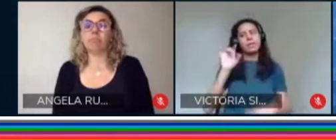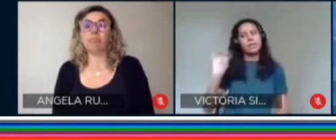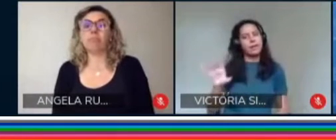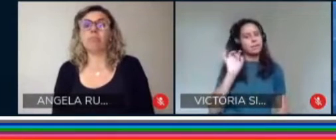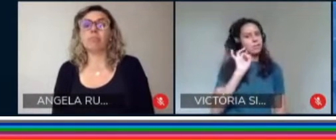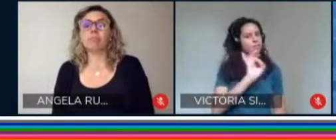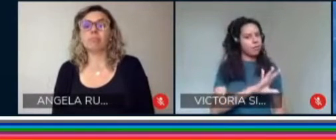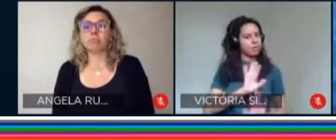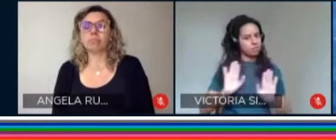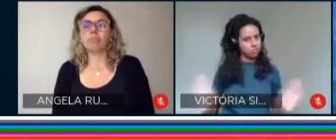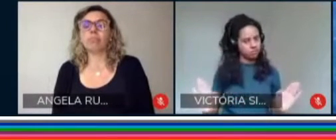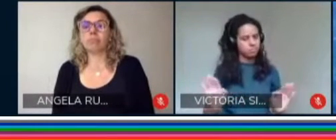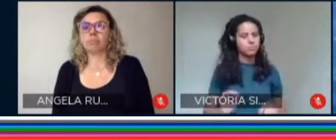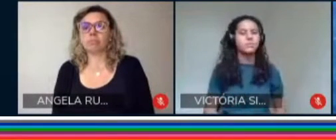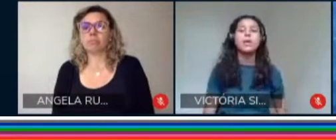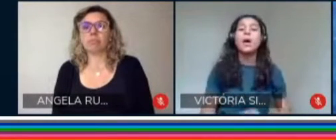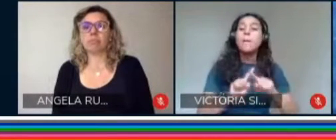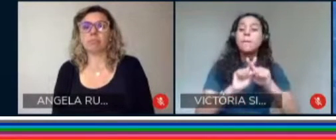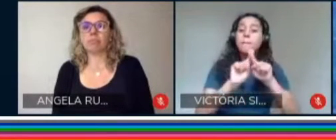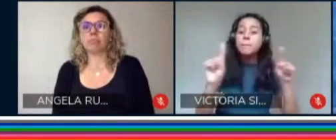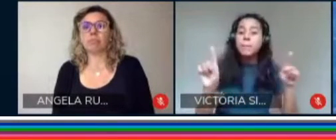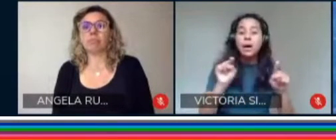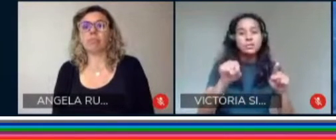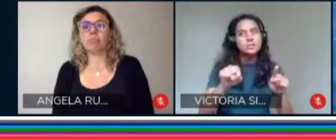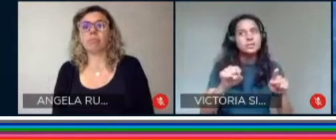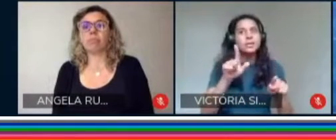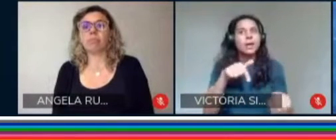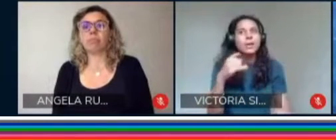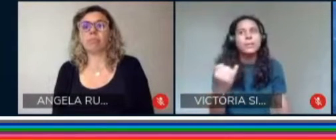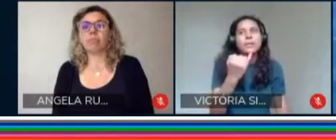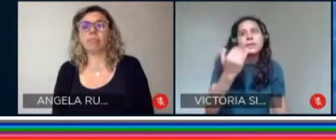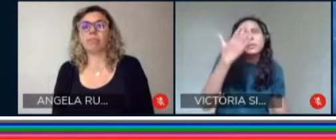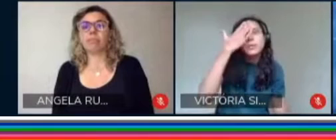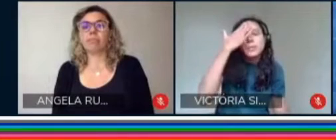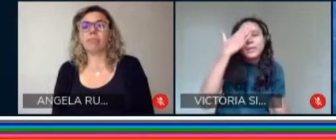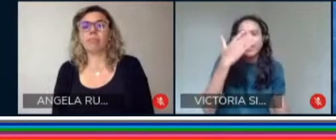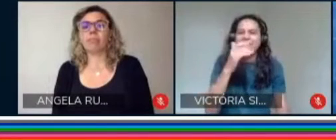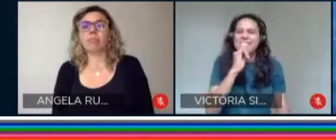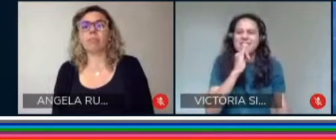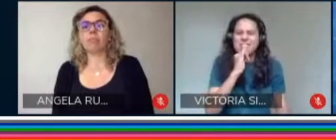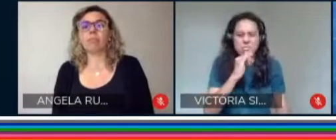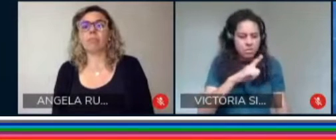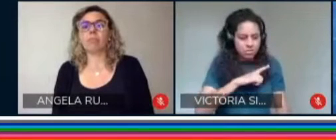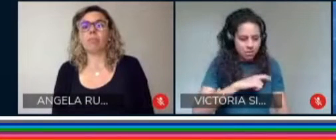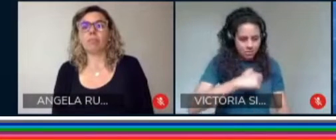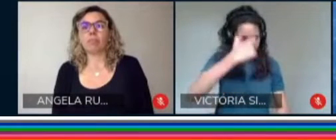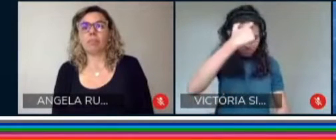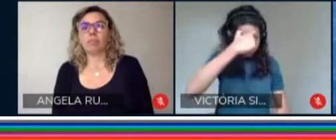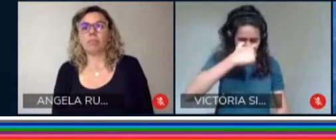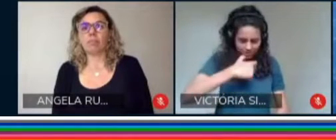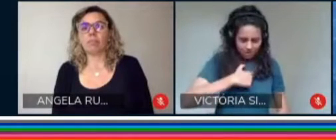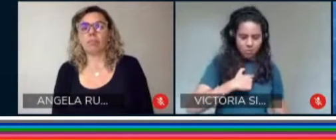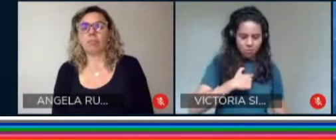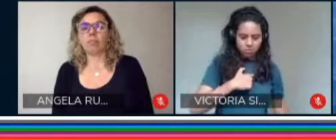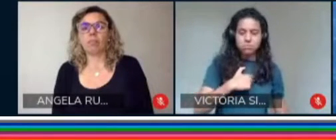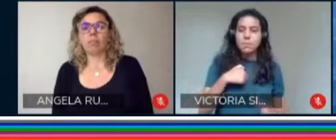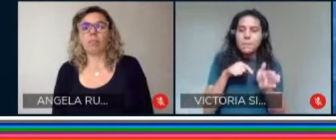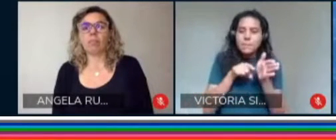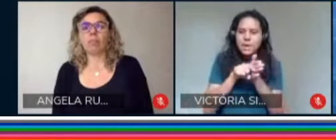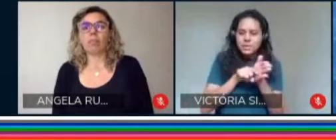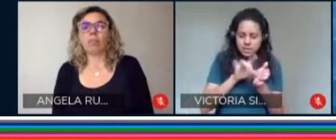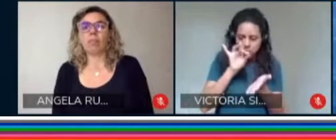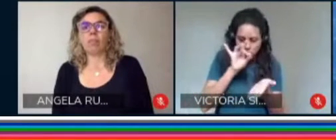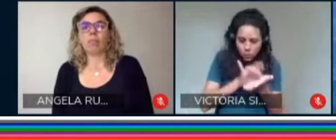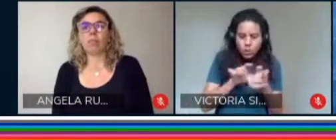devem ser grandes o suficiente para tornar o pesquisador bem pequenininho. Não, ele tem que estar confortável com aquilo,